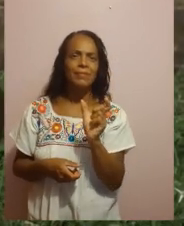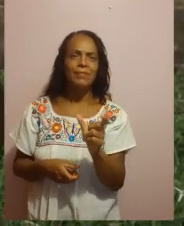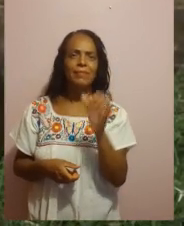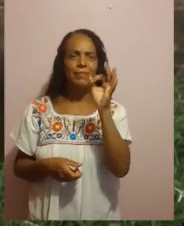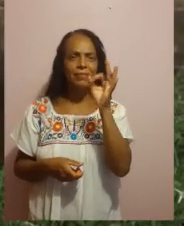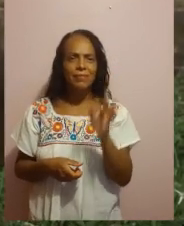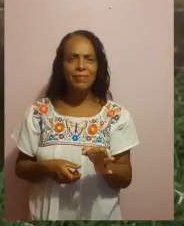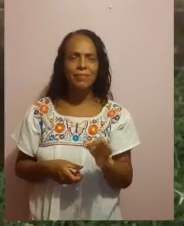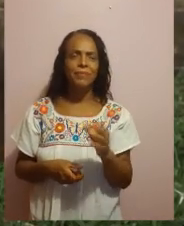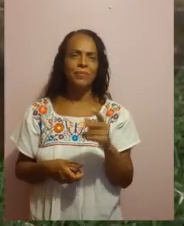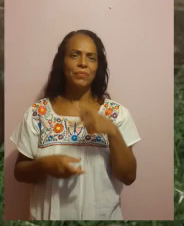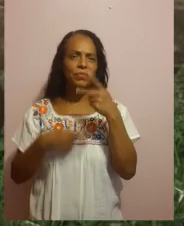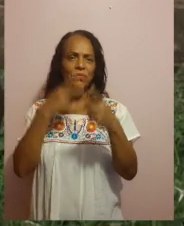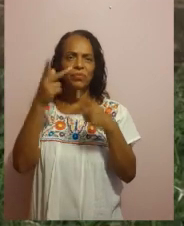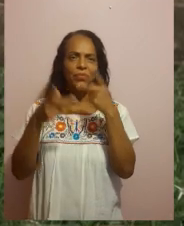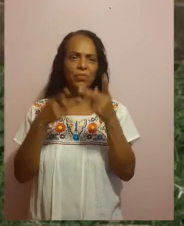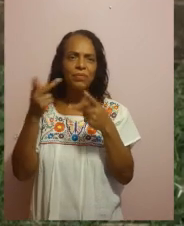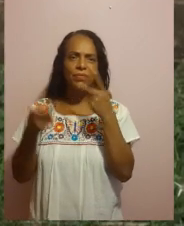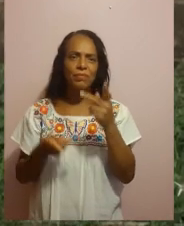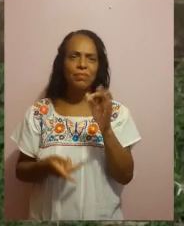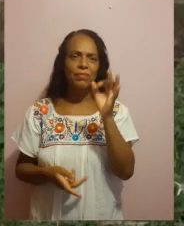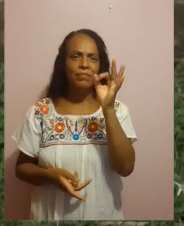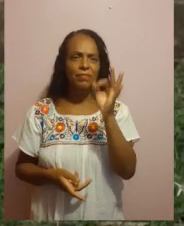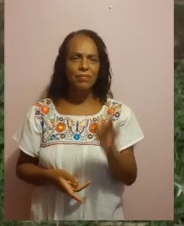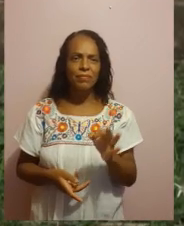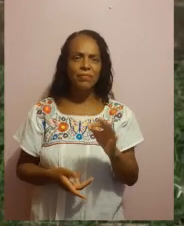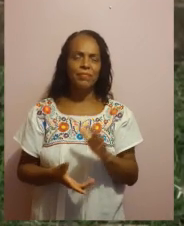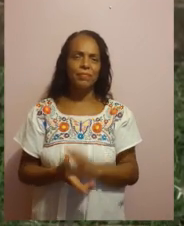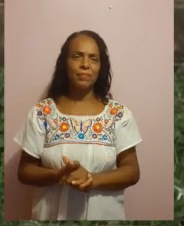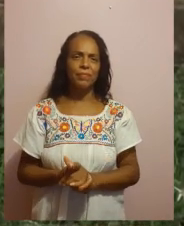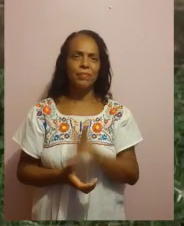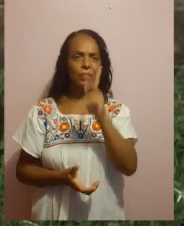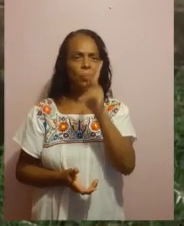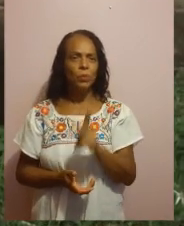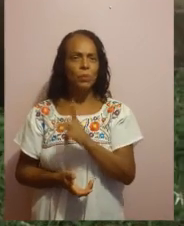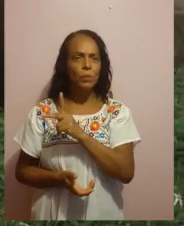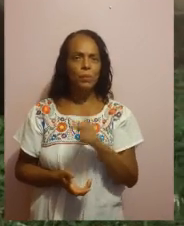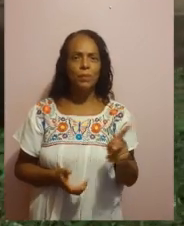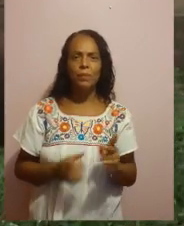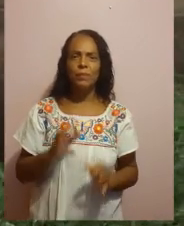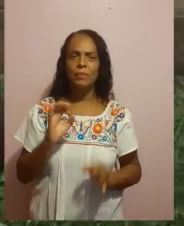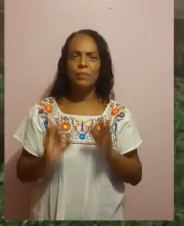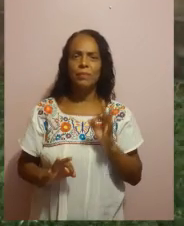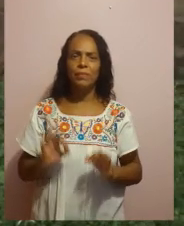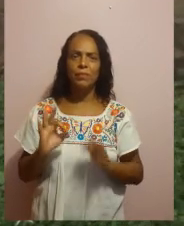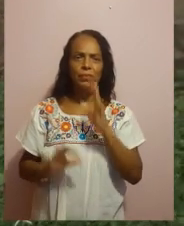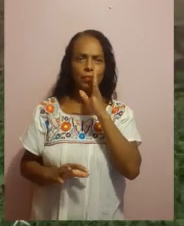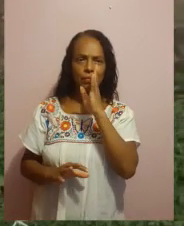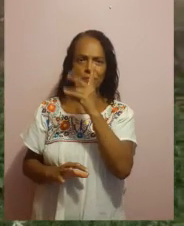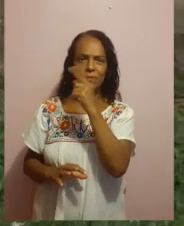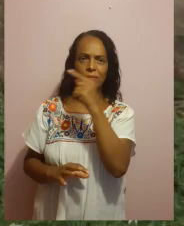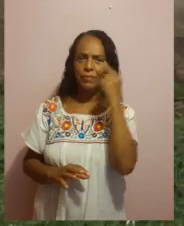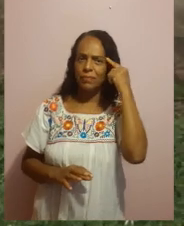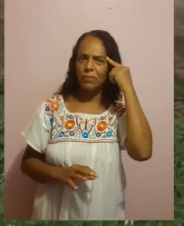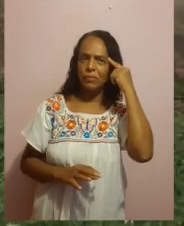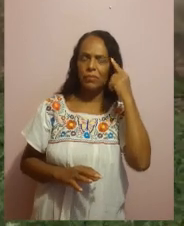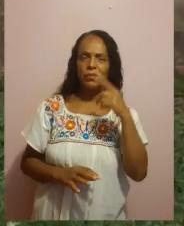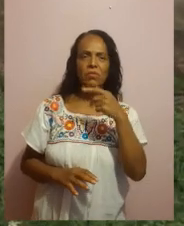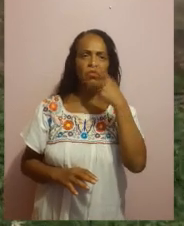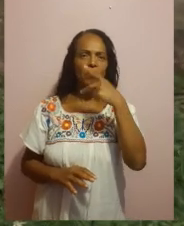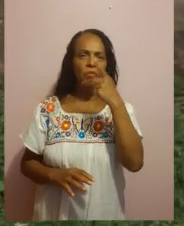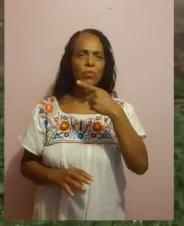ele julgou que quando o mestre disse: eu juro, ele estava jurando. E